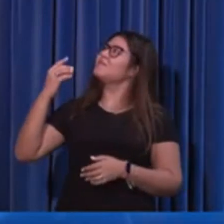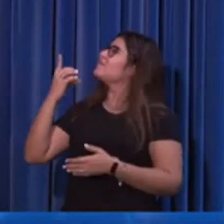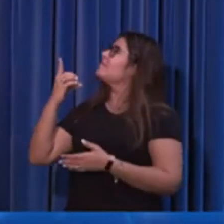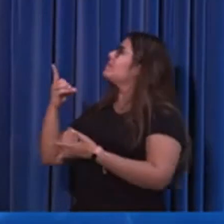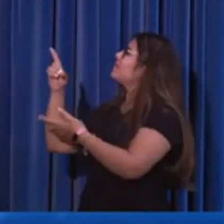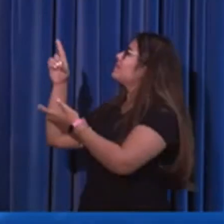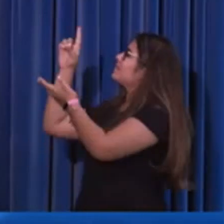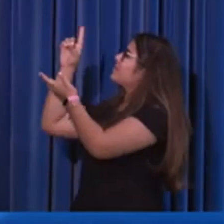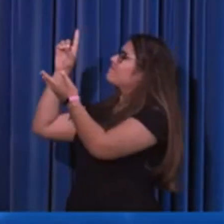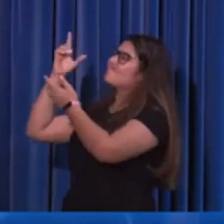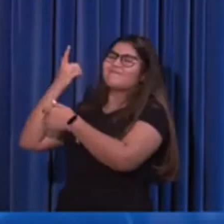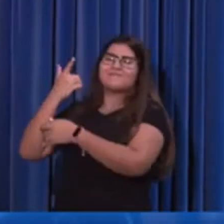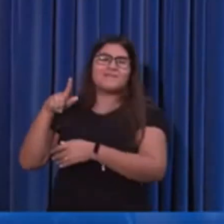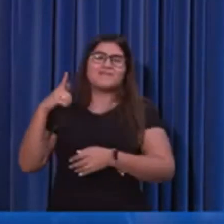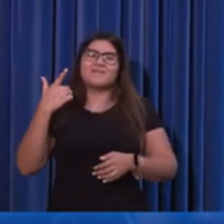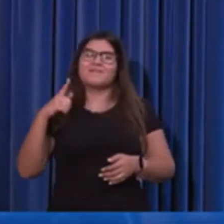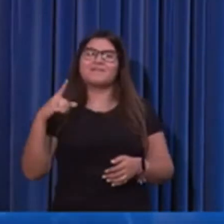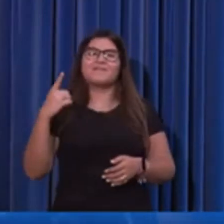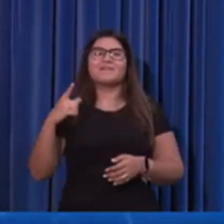ti,